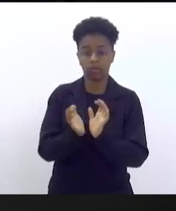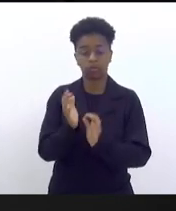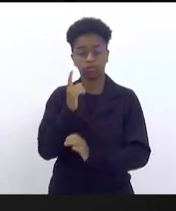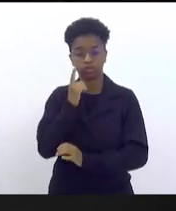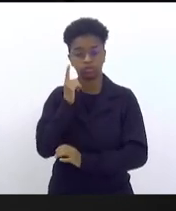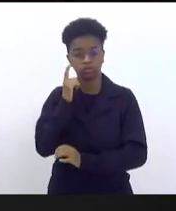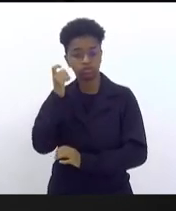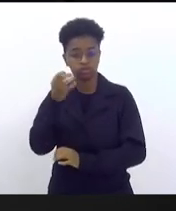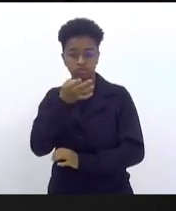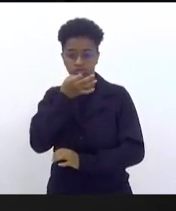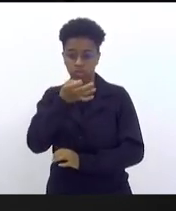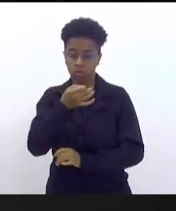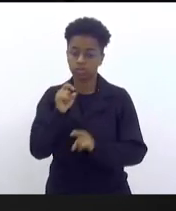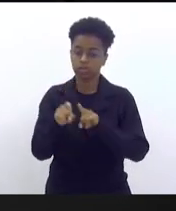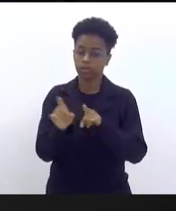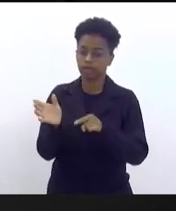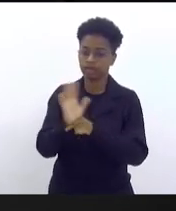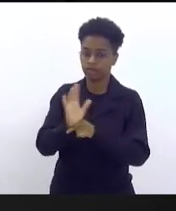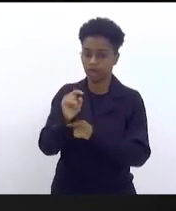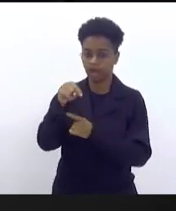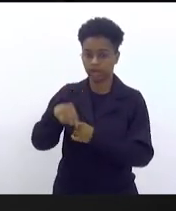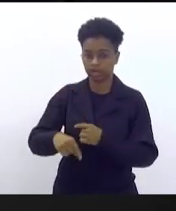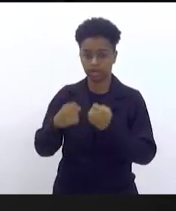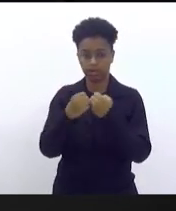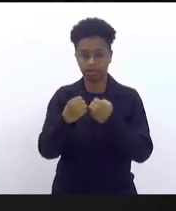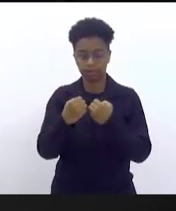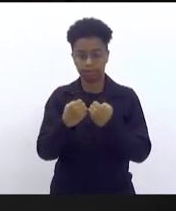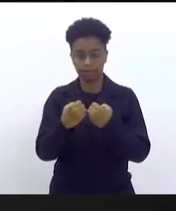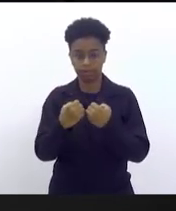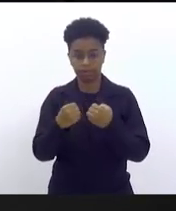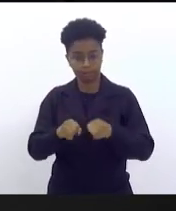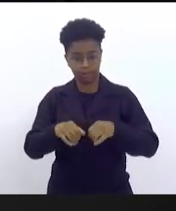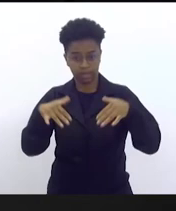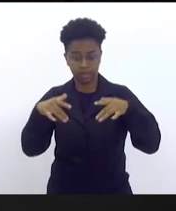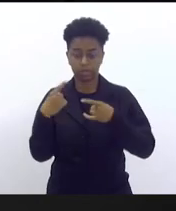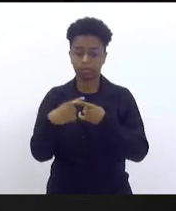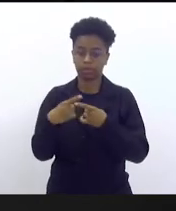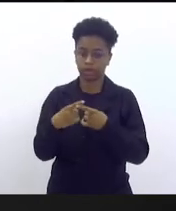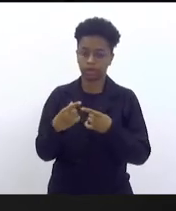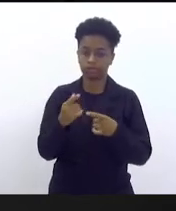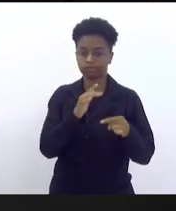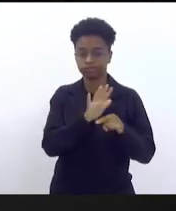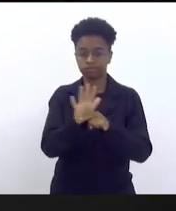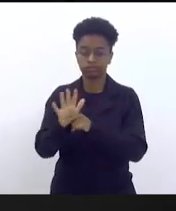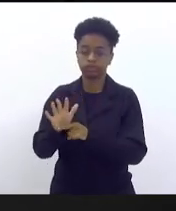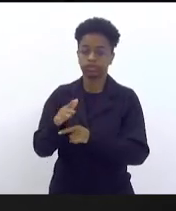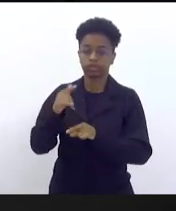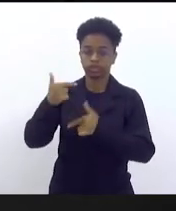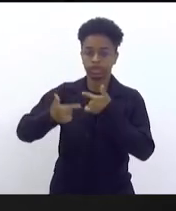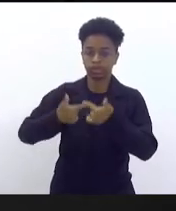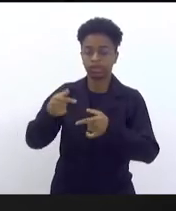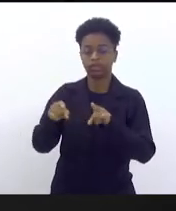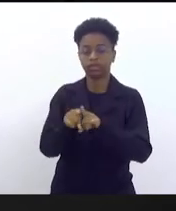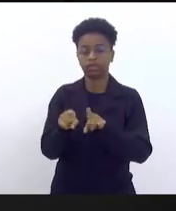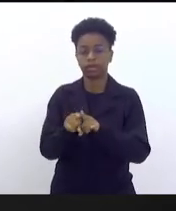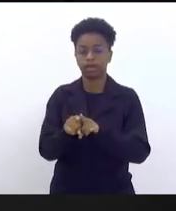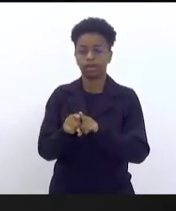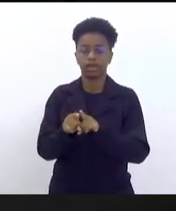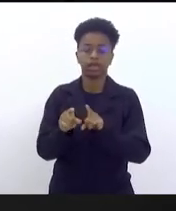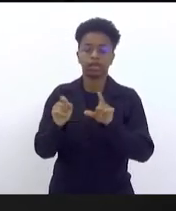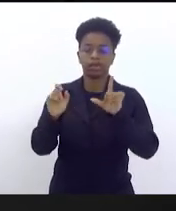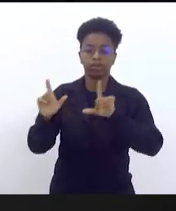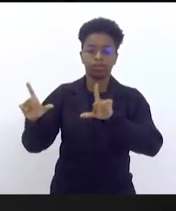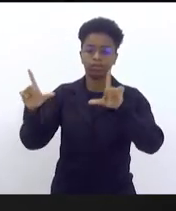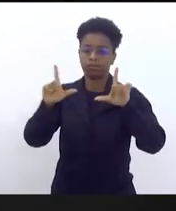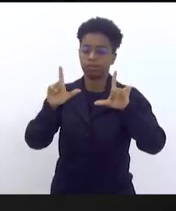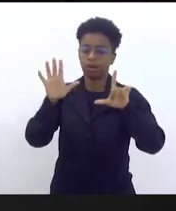e também de vídeo aqui do plenário que nos prestigiou com o seu serviço a fazer na transmissão Doutor